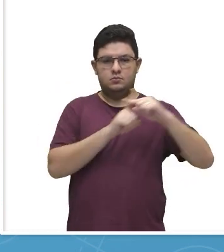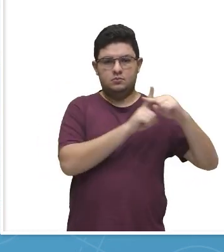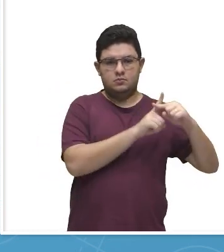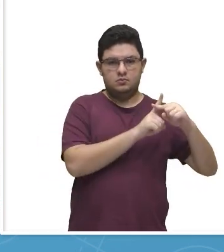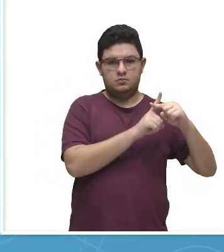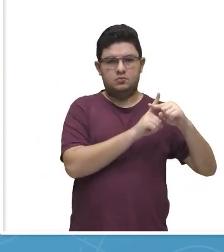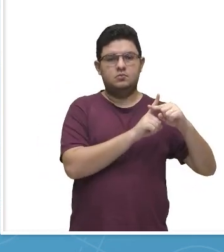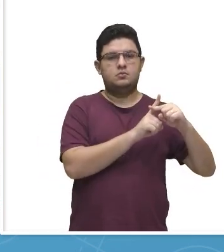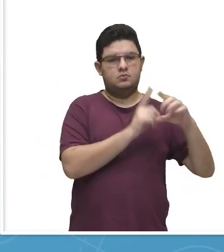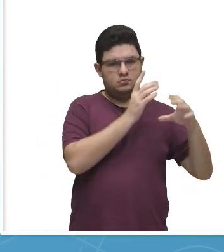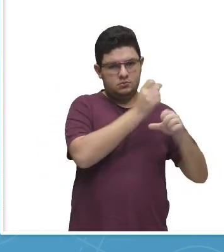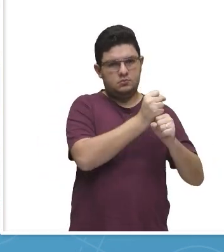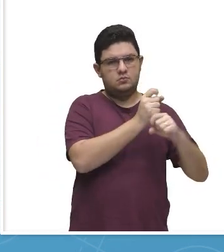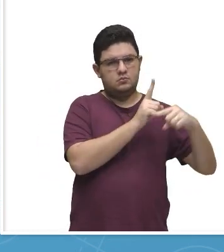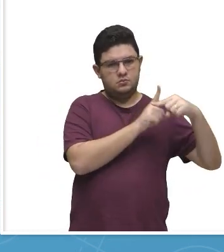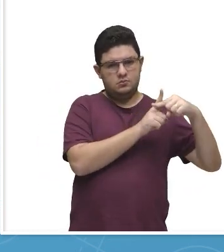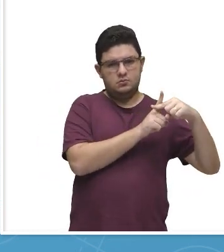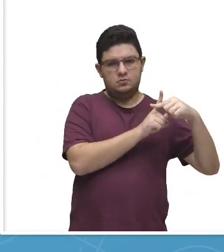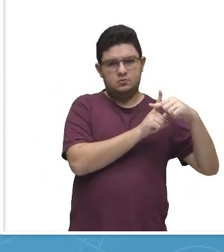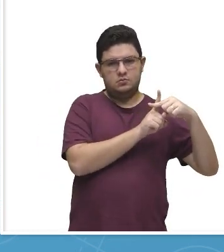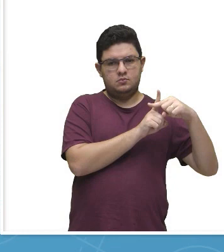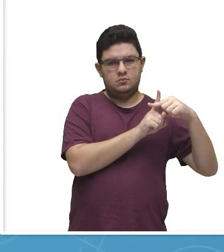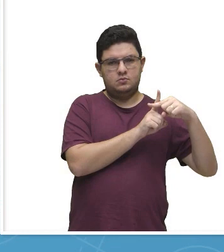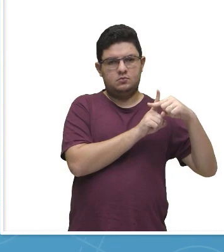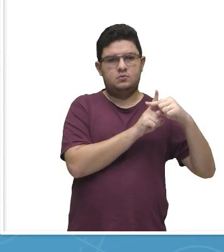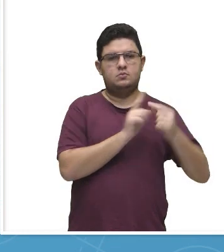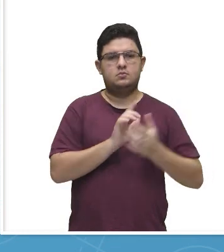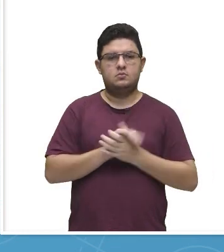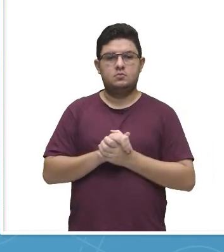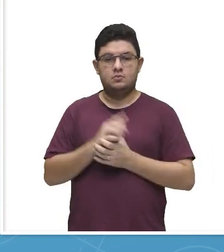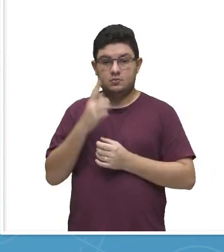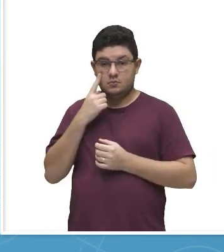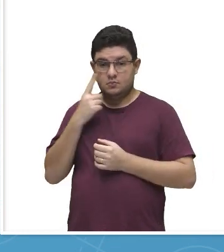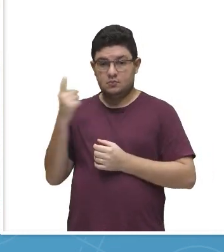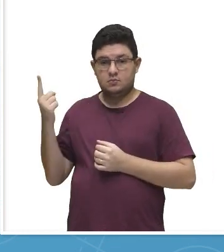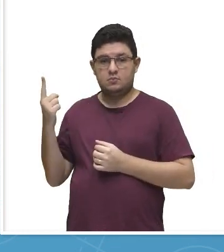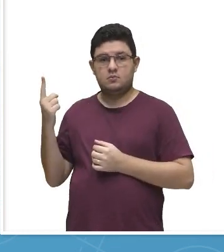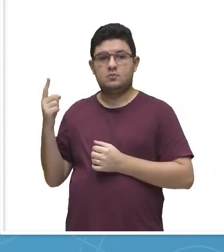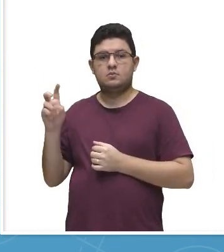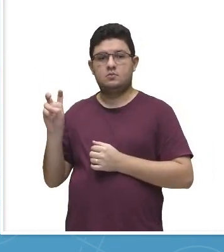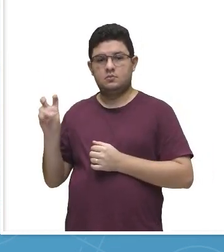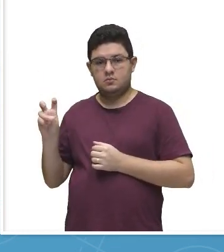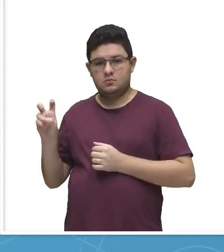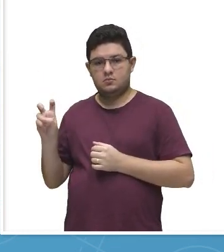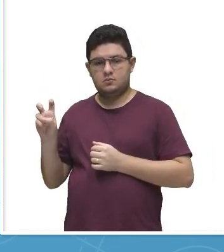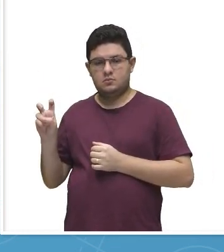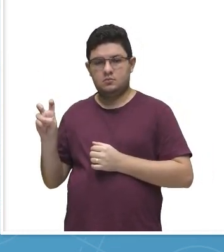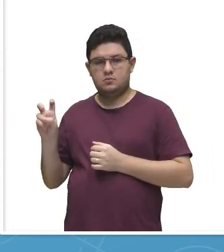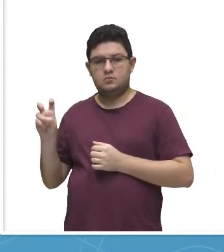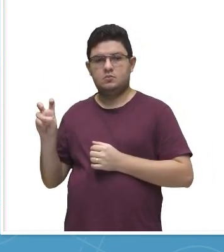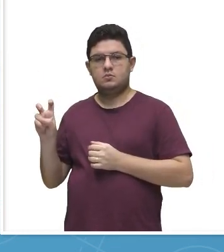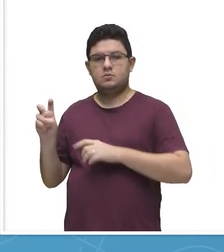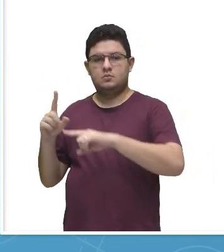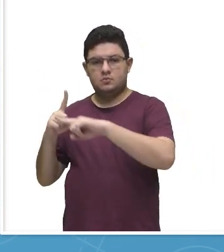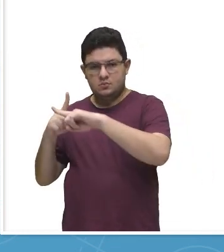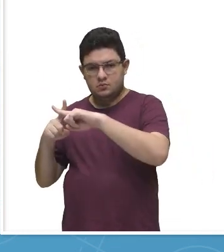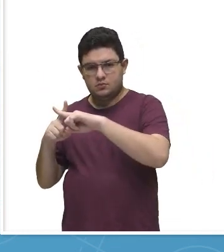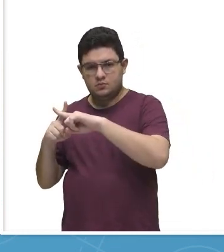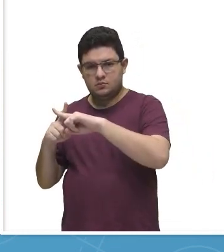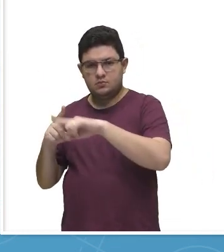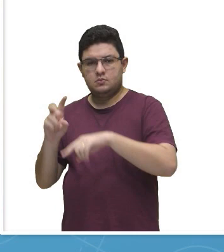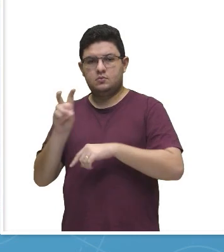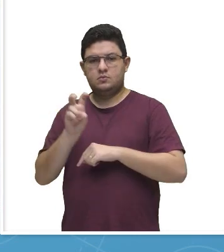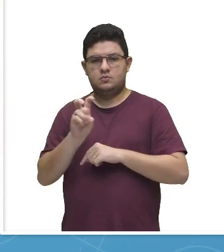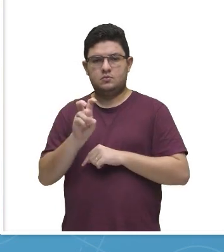número positivo, não há necessidade de nós exibirmos o sinal. Então, nós vamos ter 5